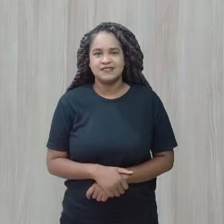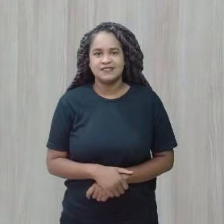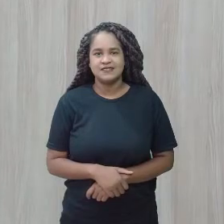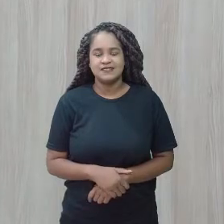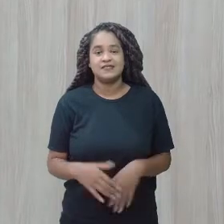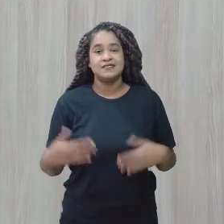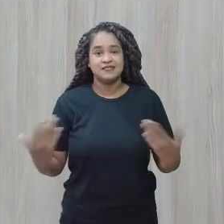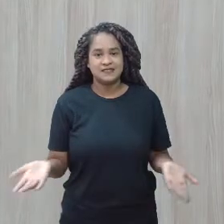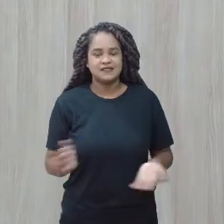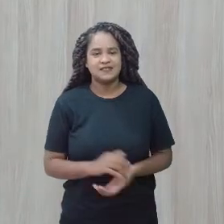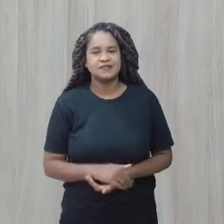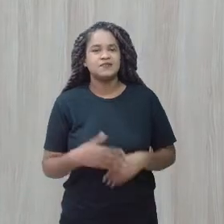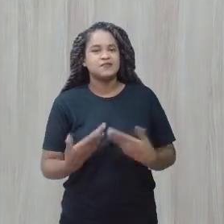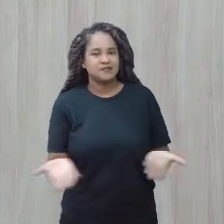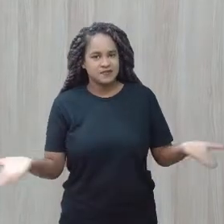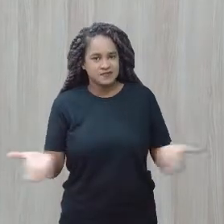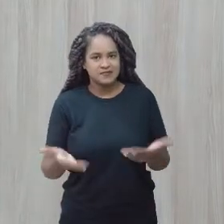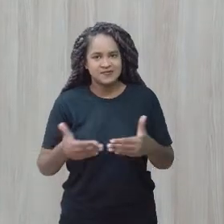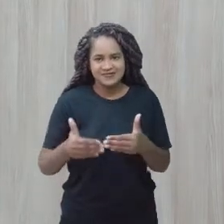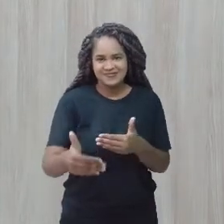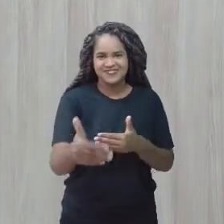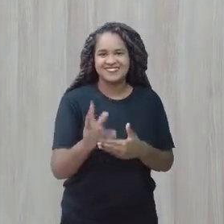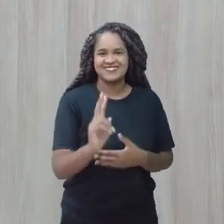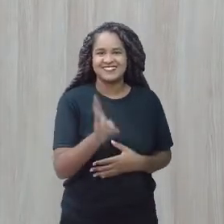E aí? Vamos embora. Ó...